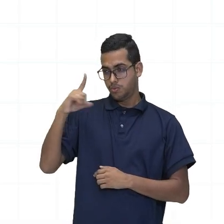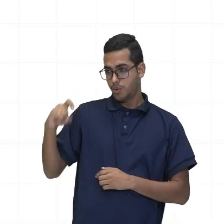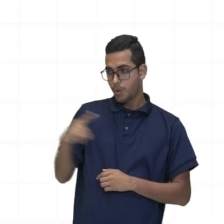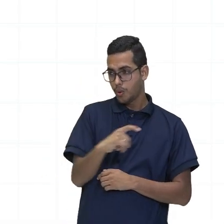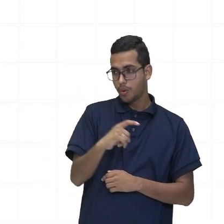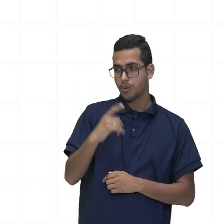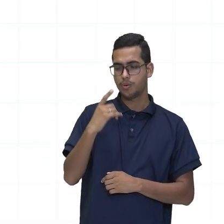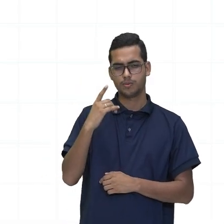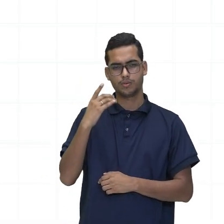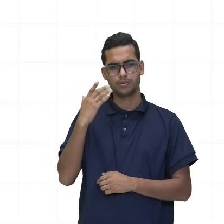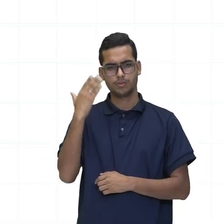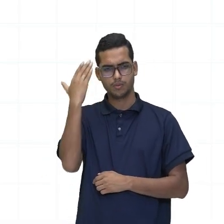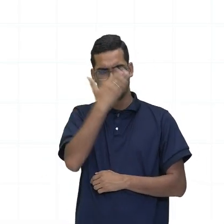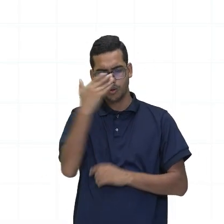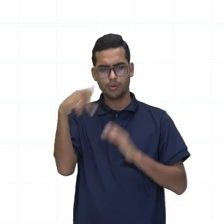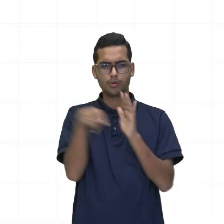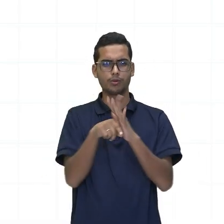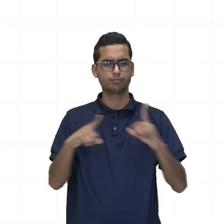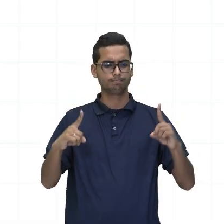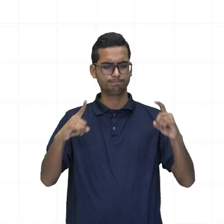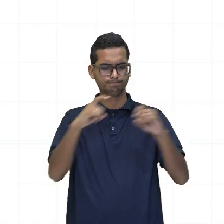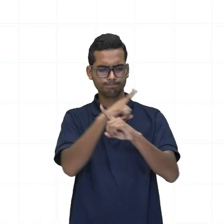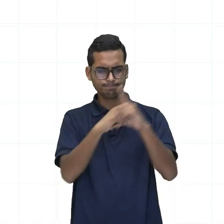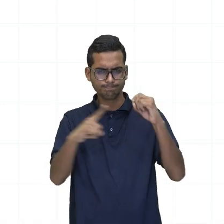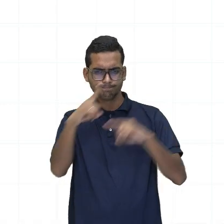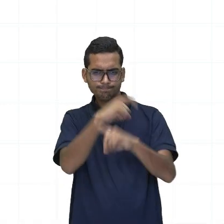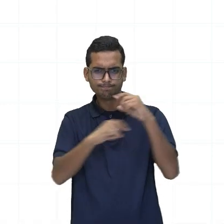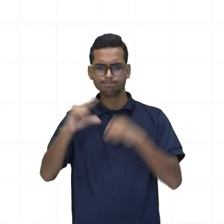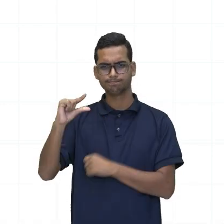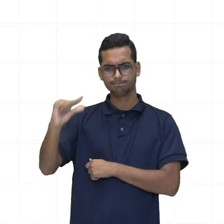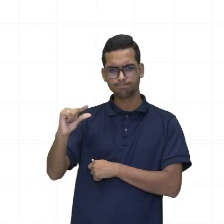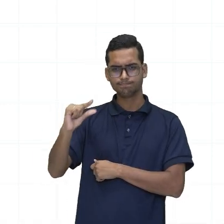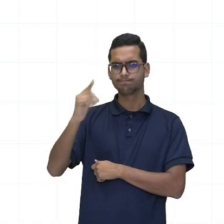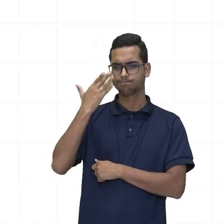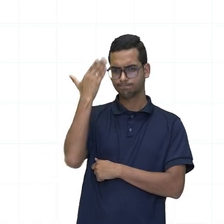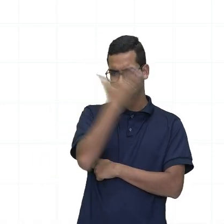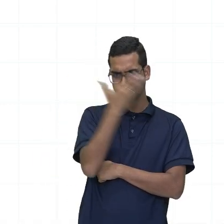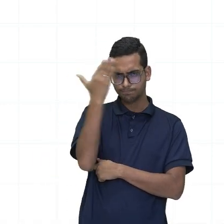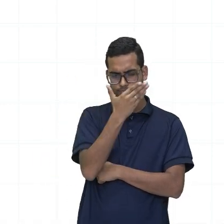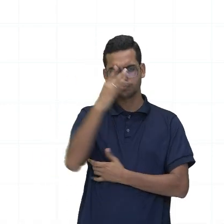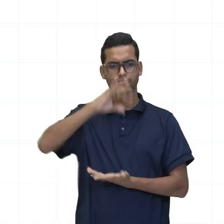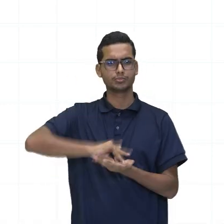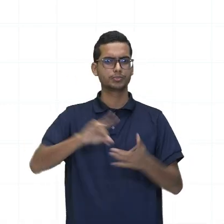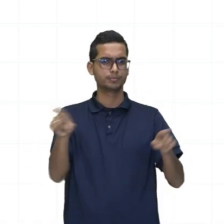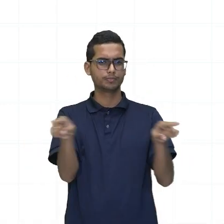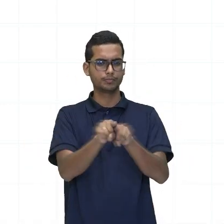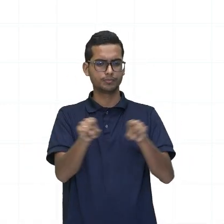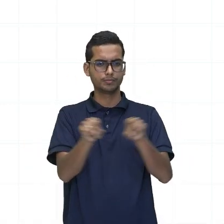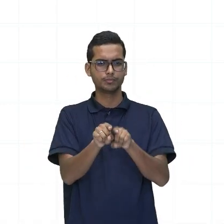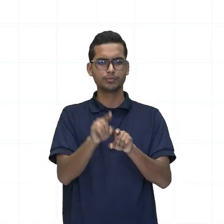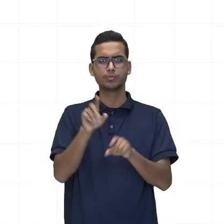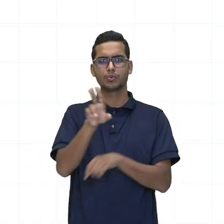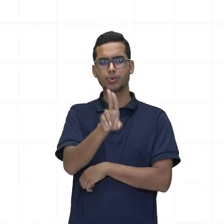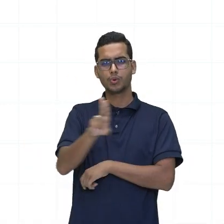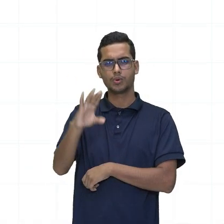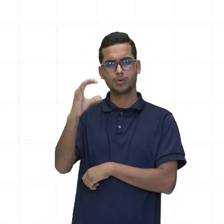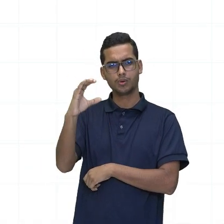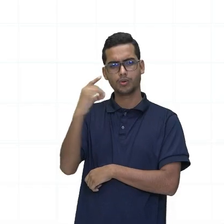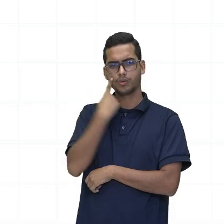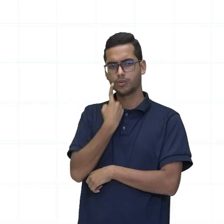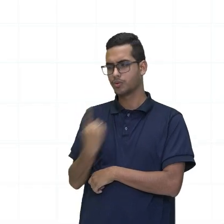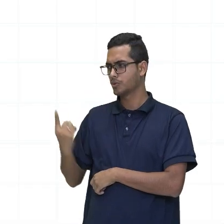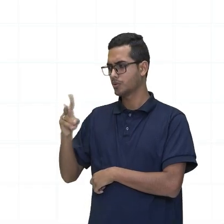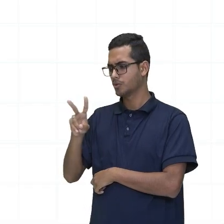científico é Vibrio cholerae. Vejam que ele está aí, o nome científico, como parte